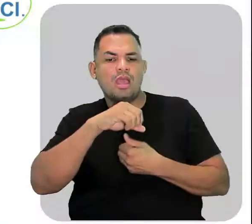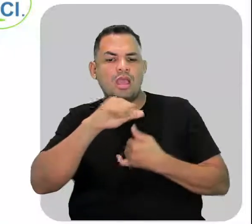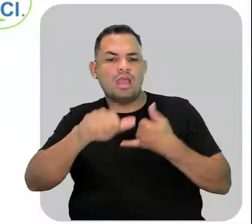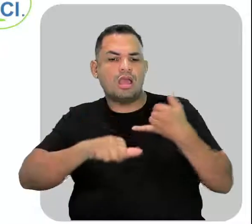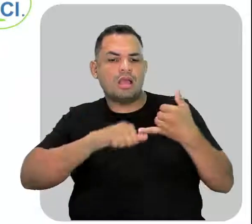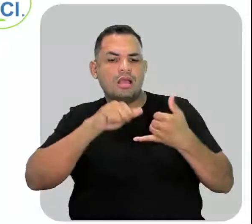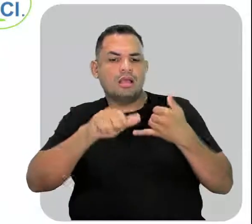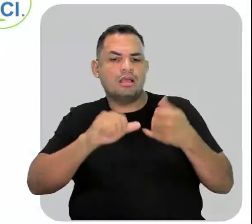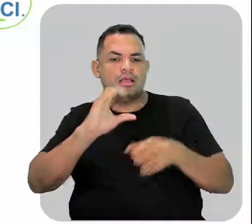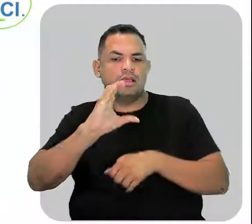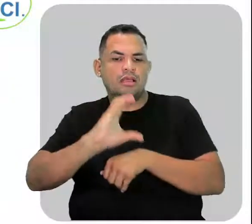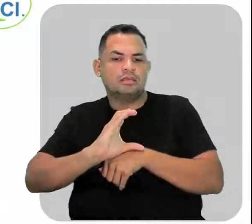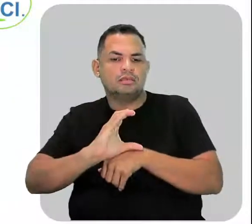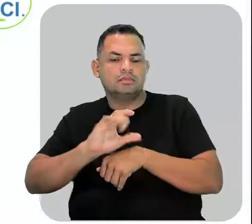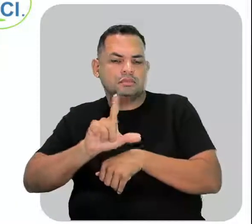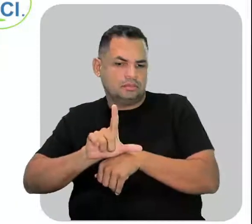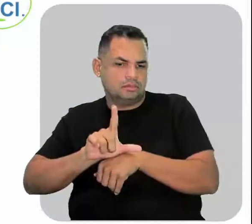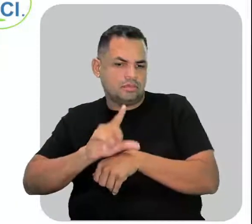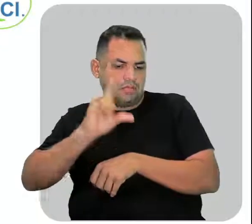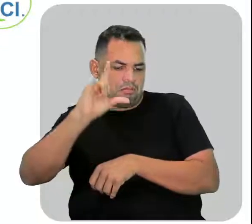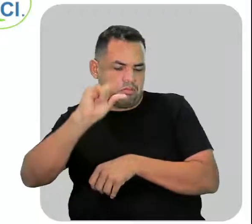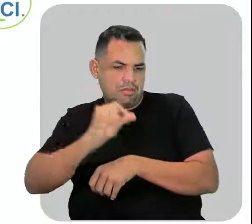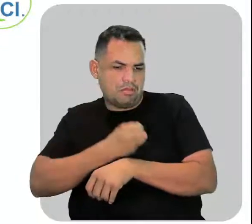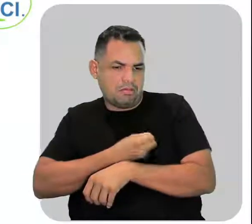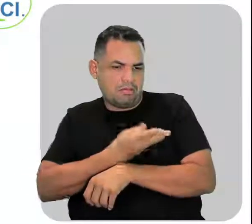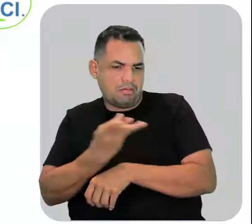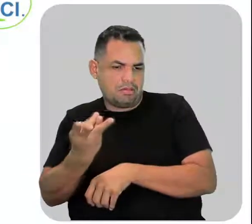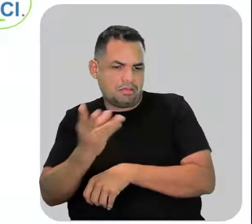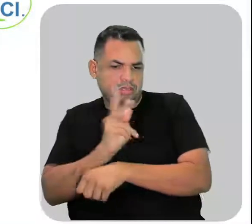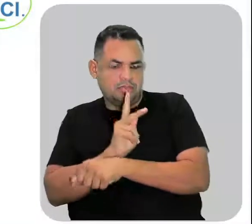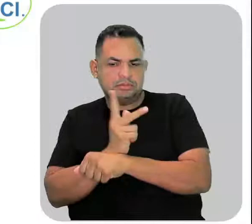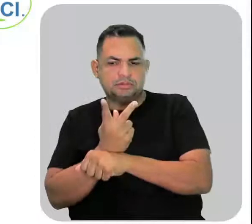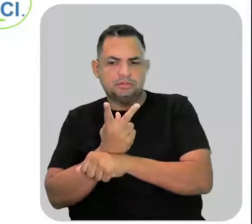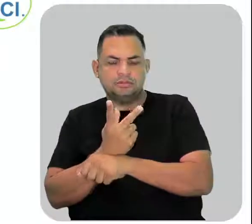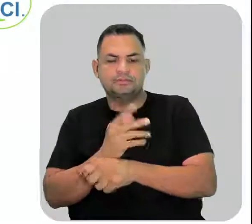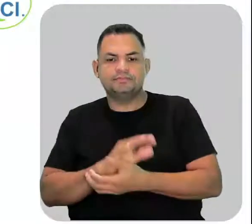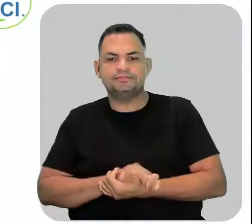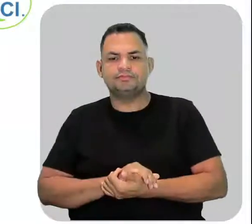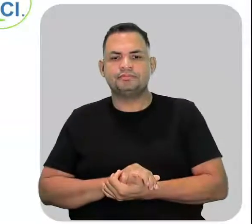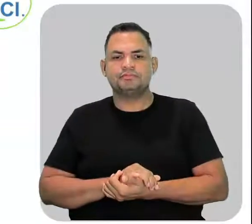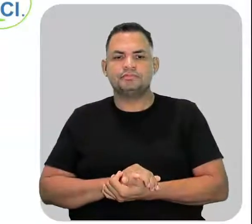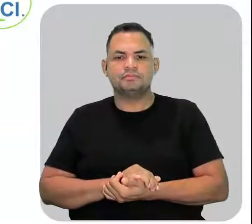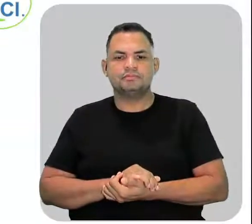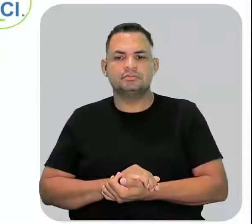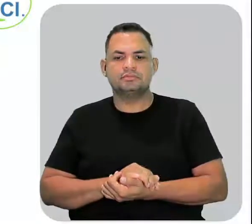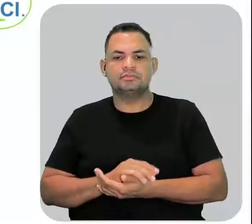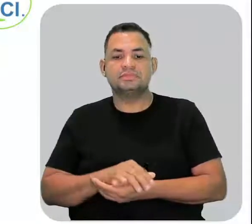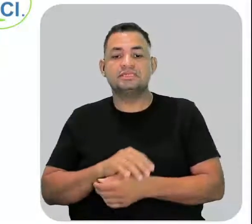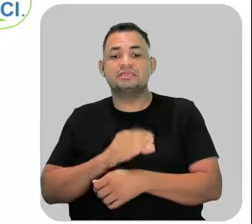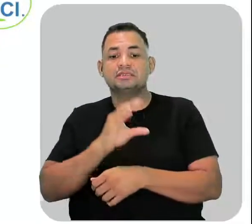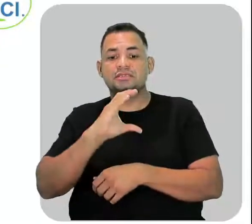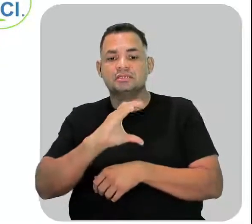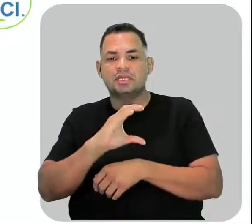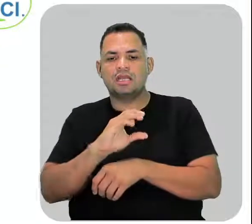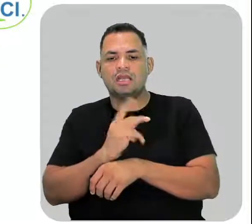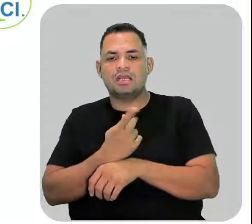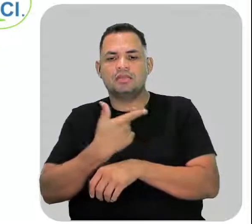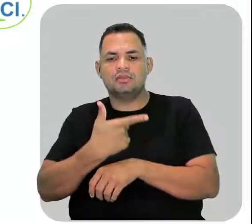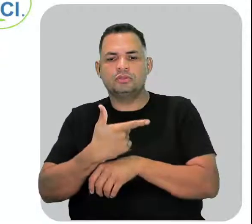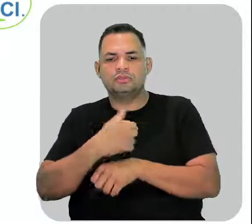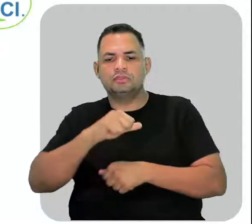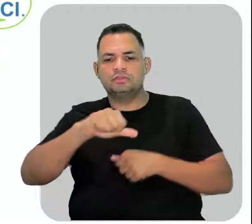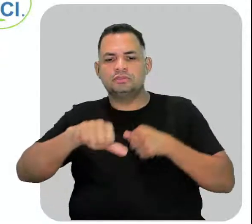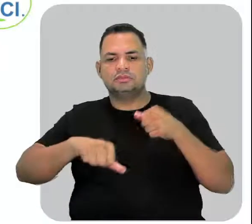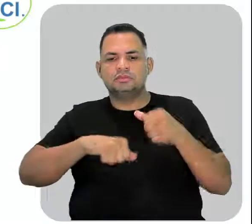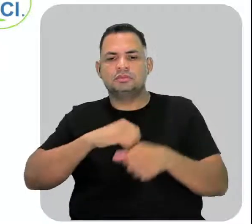menor quantidade de hidrogênios, tá? Então, aqui o CH2 virou quem? CH,